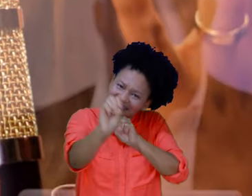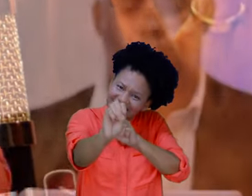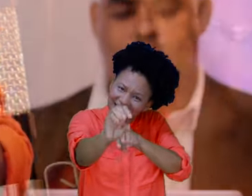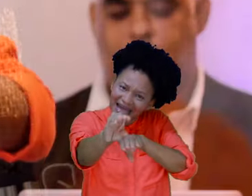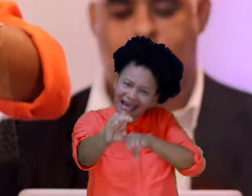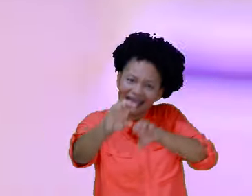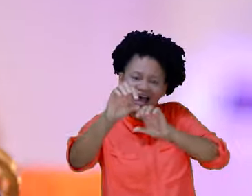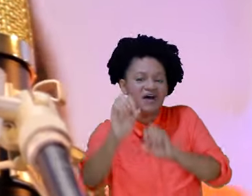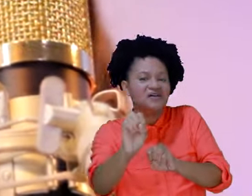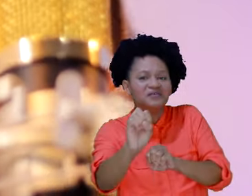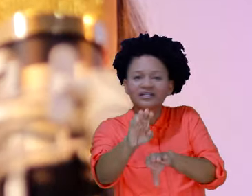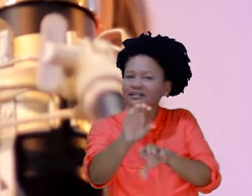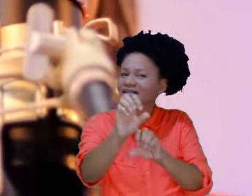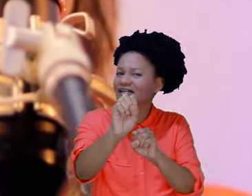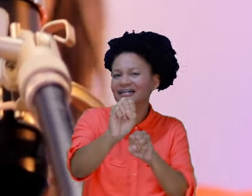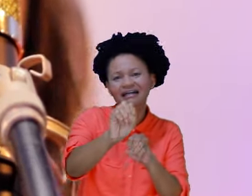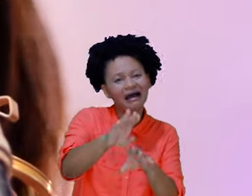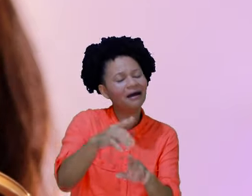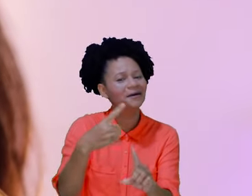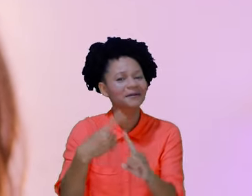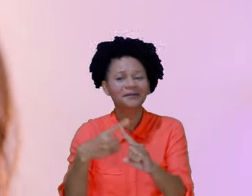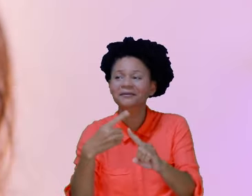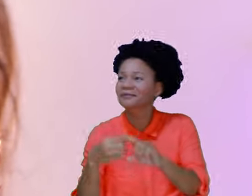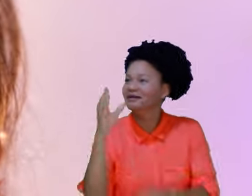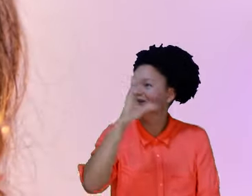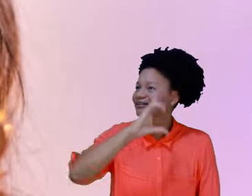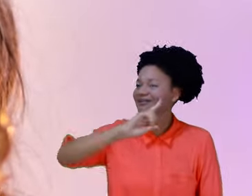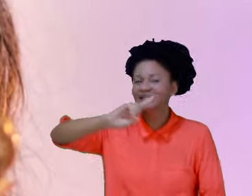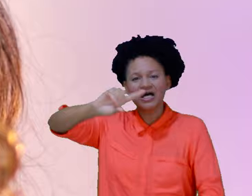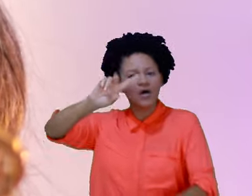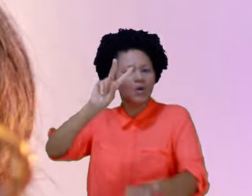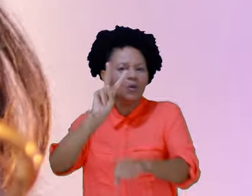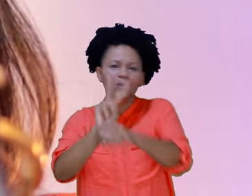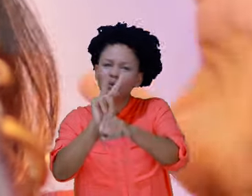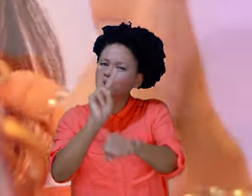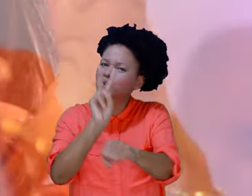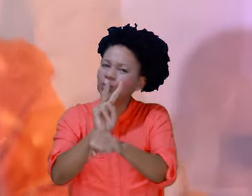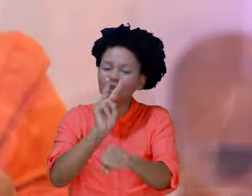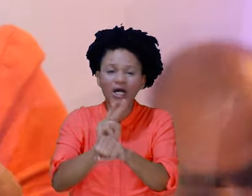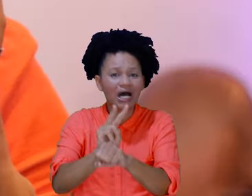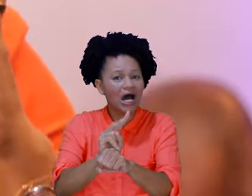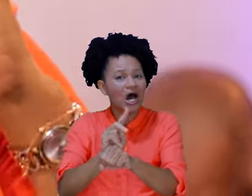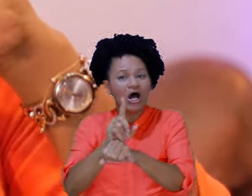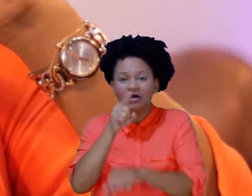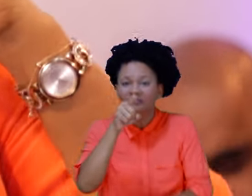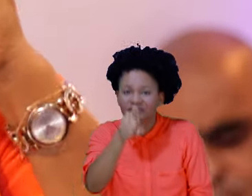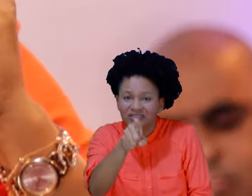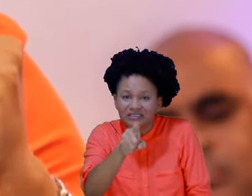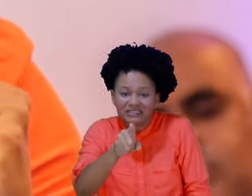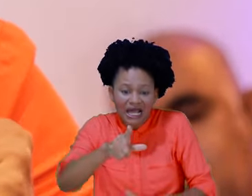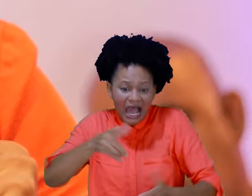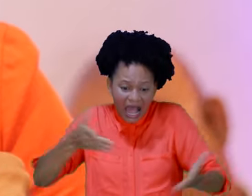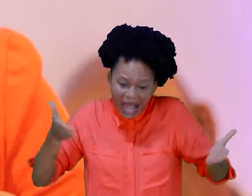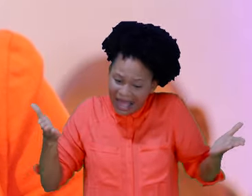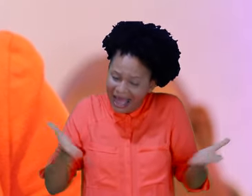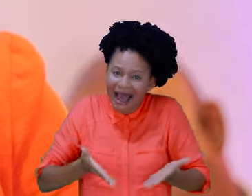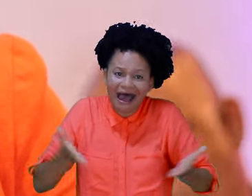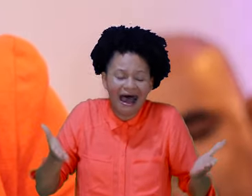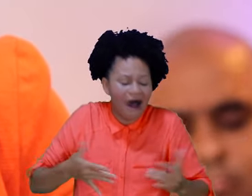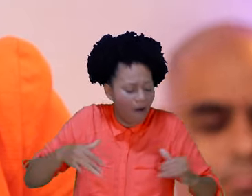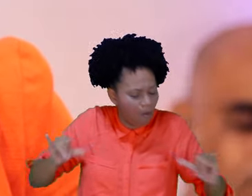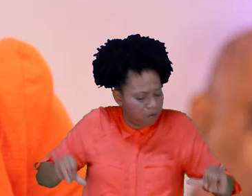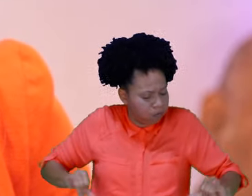ensinando. Foi livramento. Você só sofreu agora.